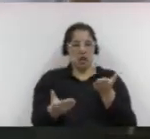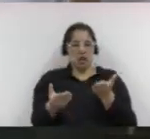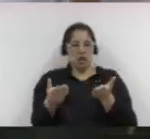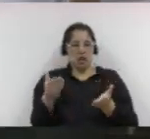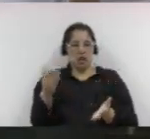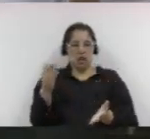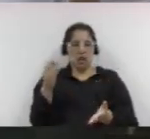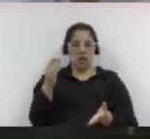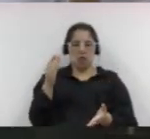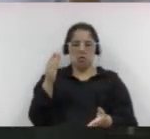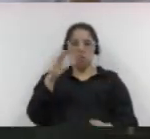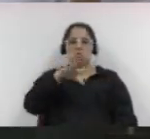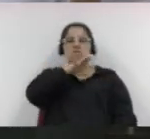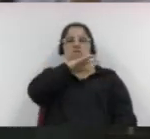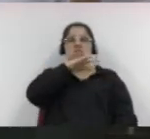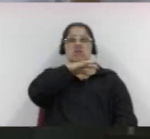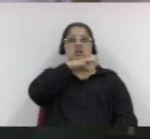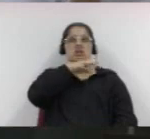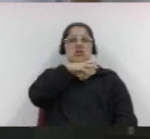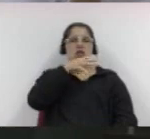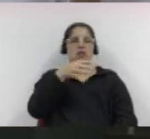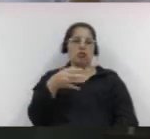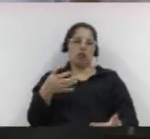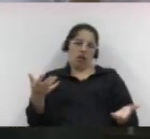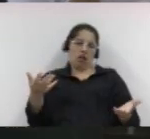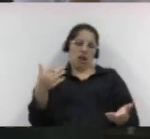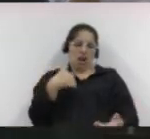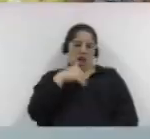suplente do Tigrão, e eu tenho culpa que o povo me quer?